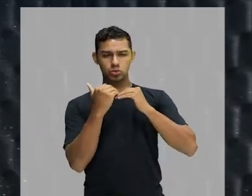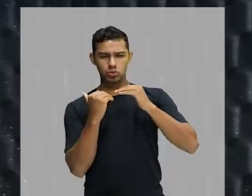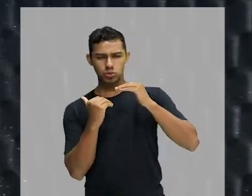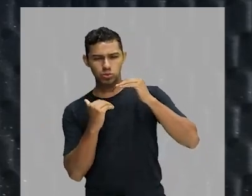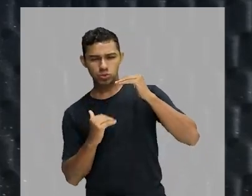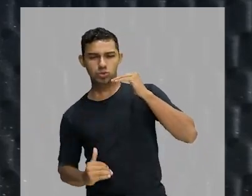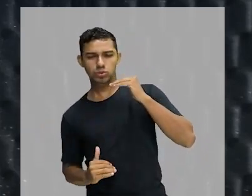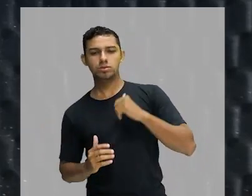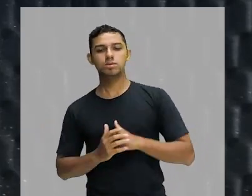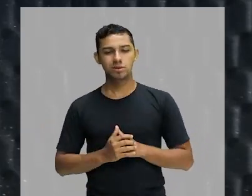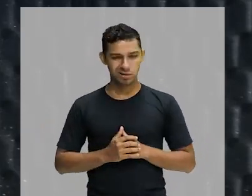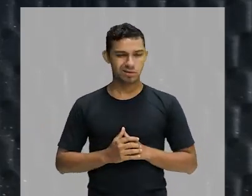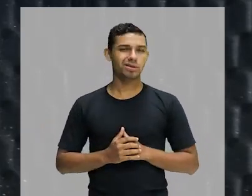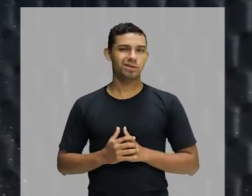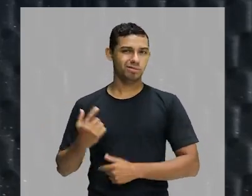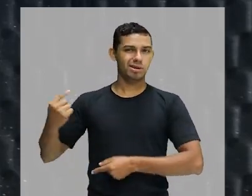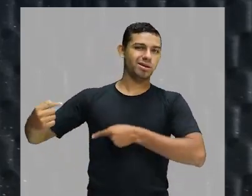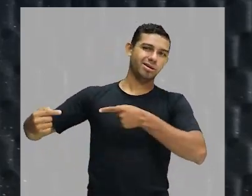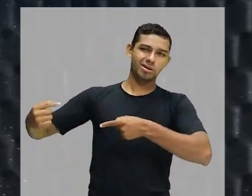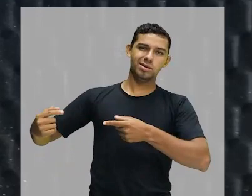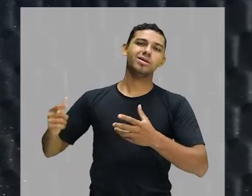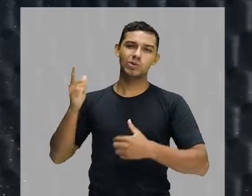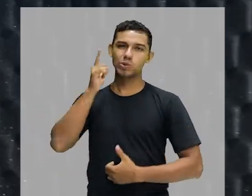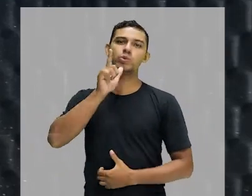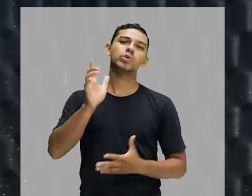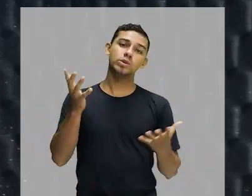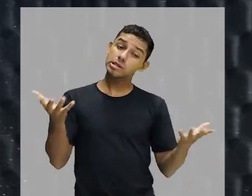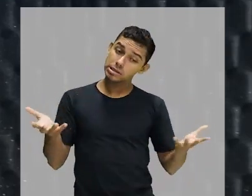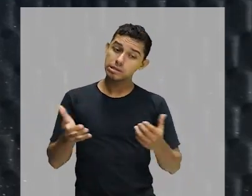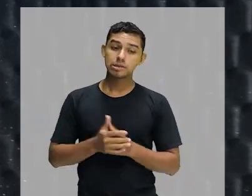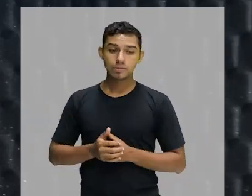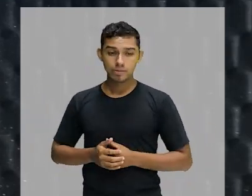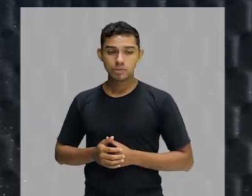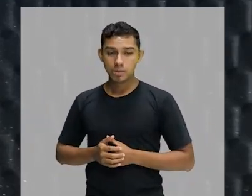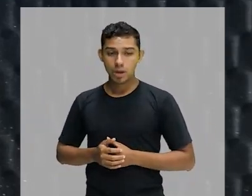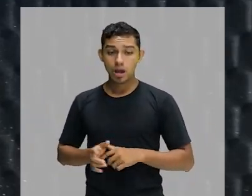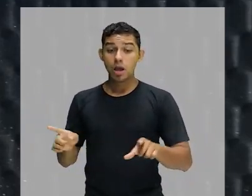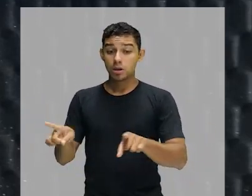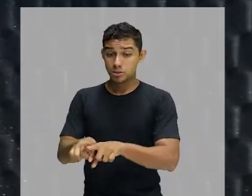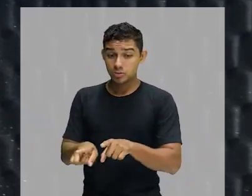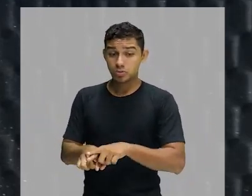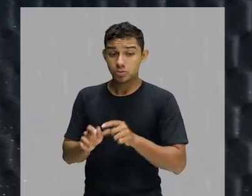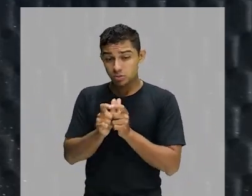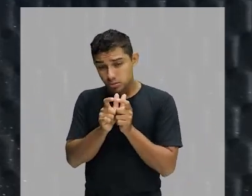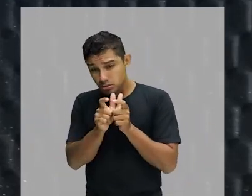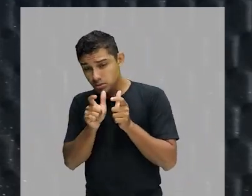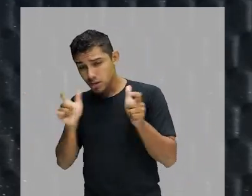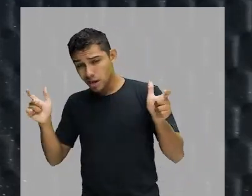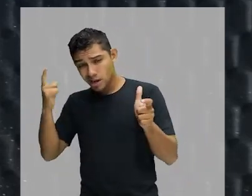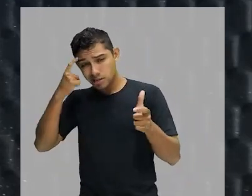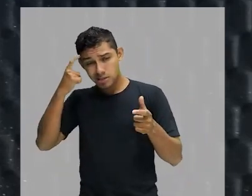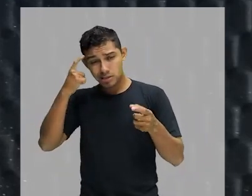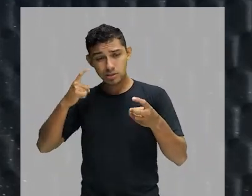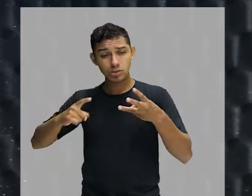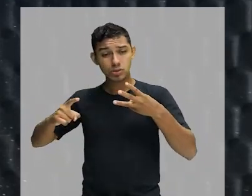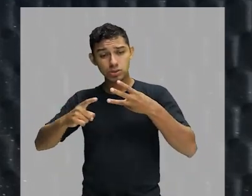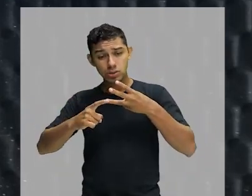certo? Os energéticos aumentam a atenção e a disposição, diminuindo a sensação de